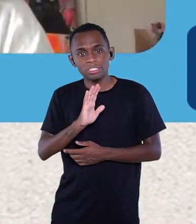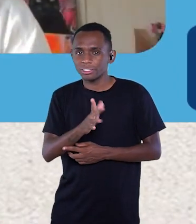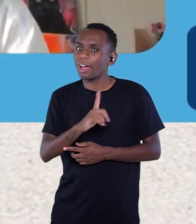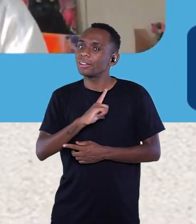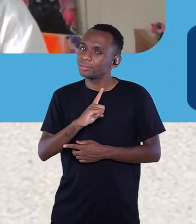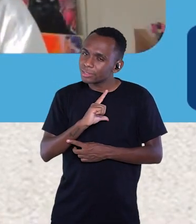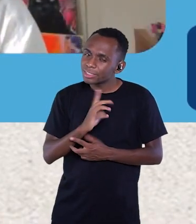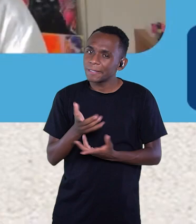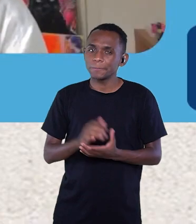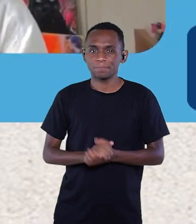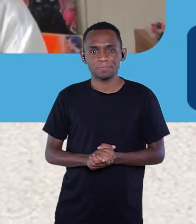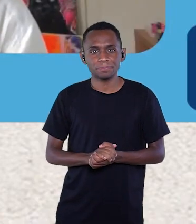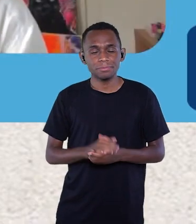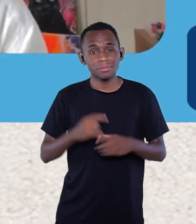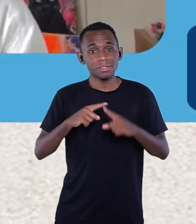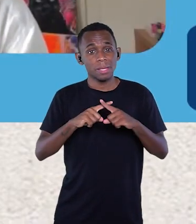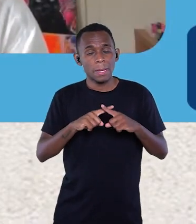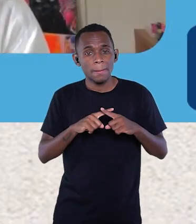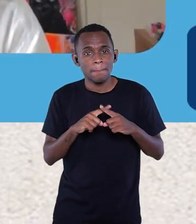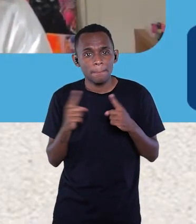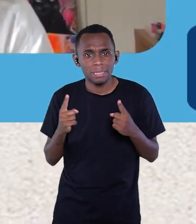também. Mas